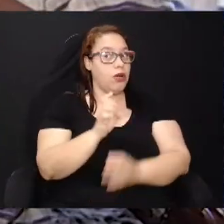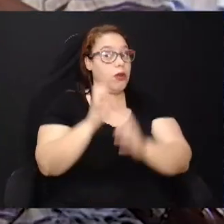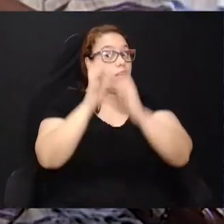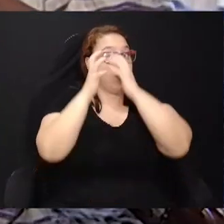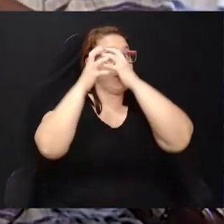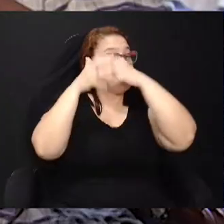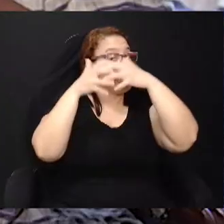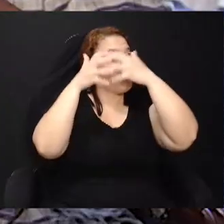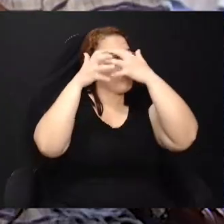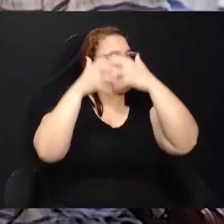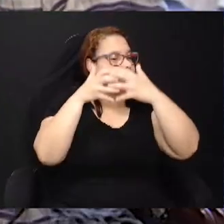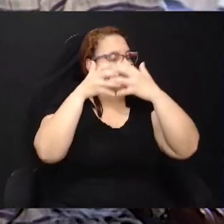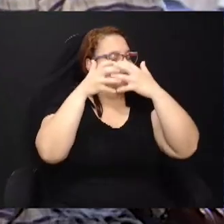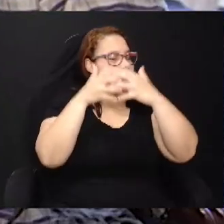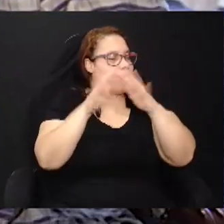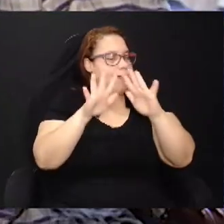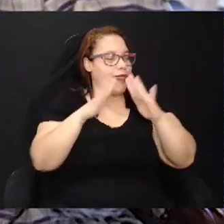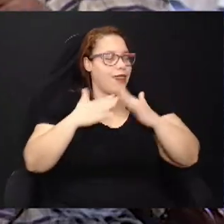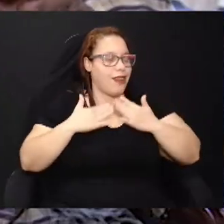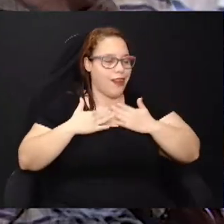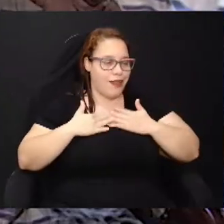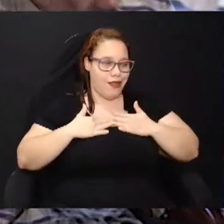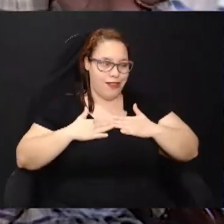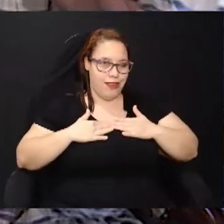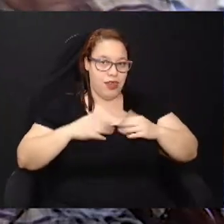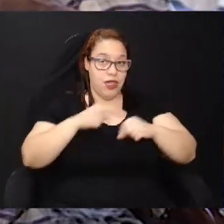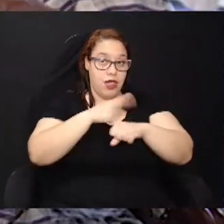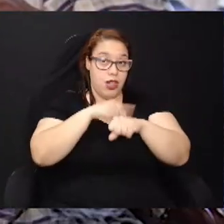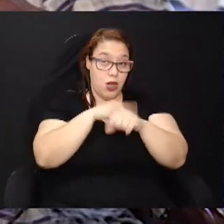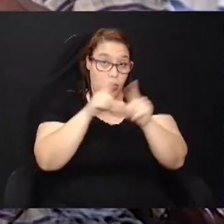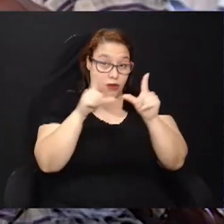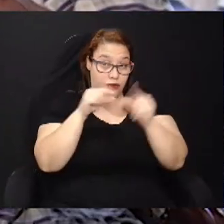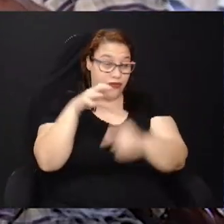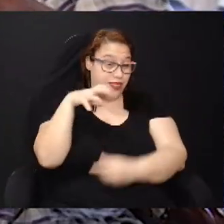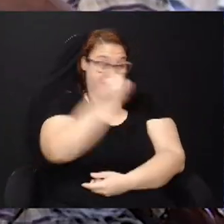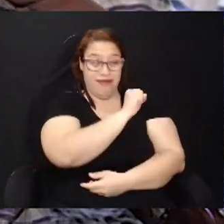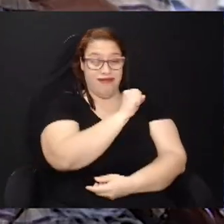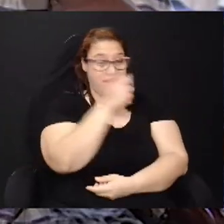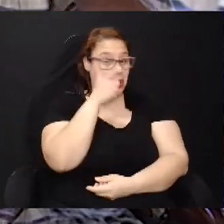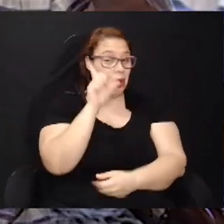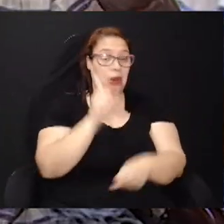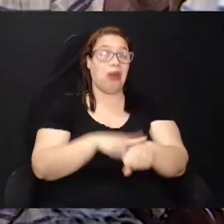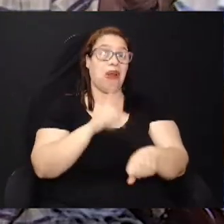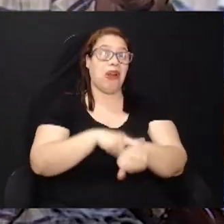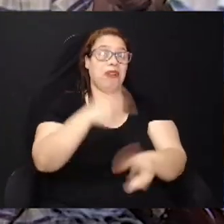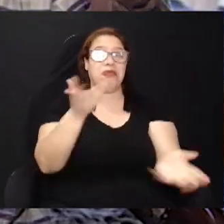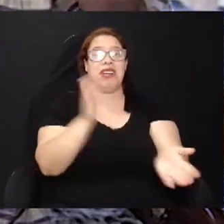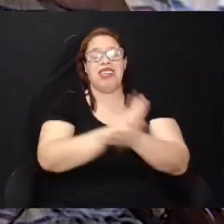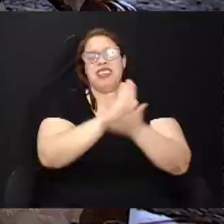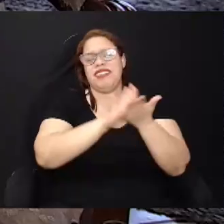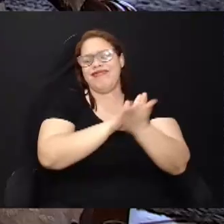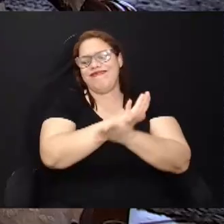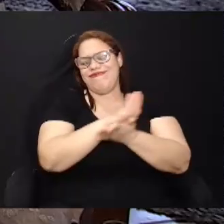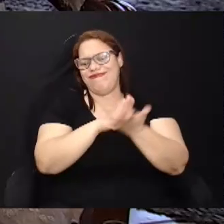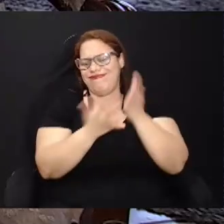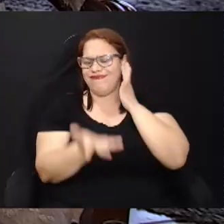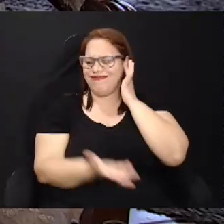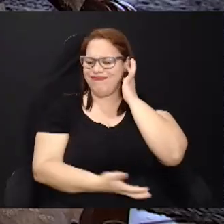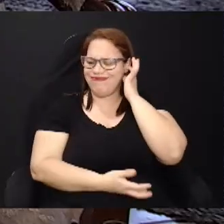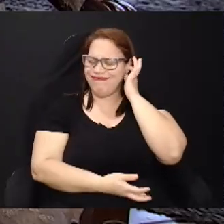perdendo tempo. E que hoje o tempo está muito corrido, a gente não consegue ter tempo. Em compensação,